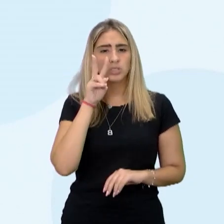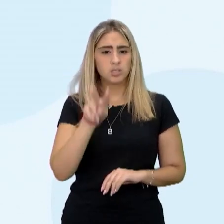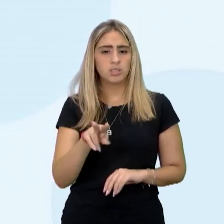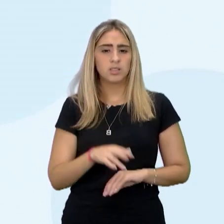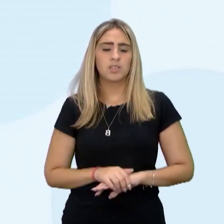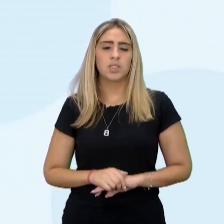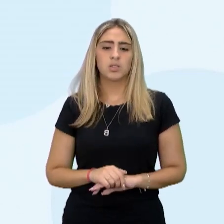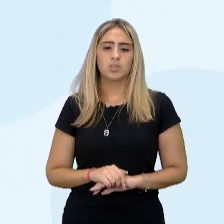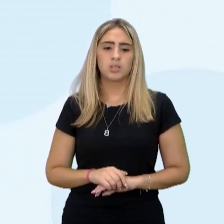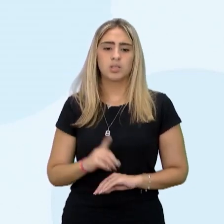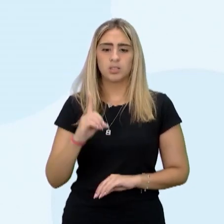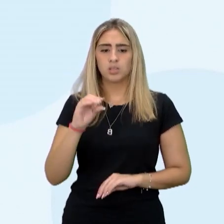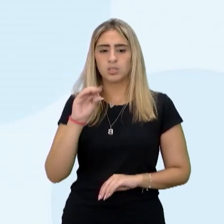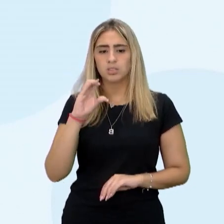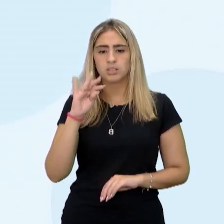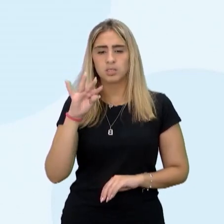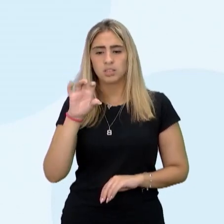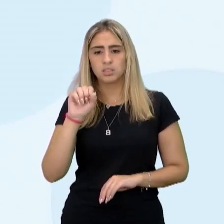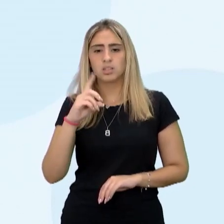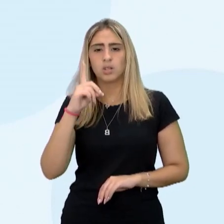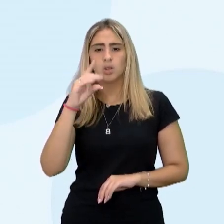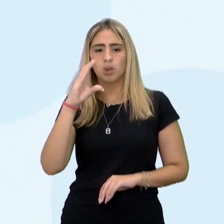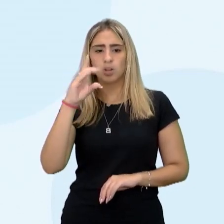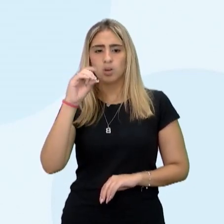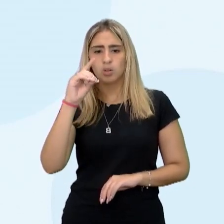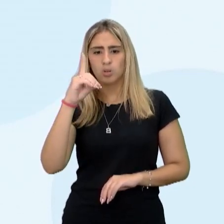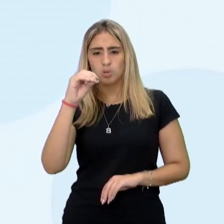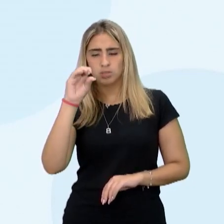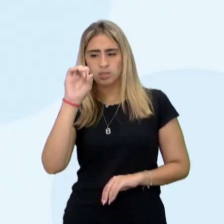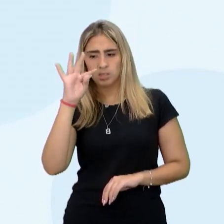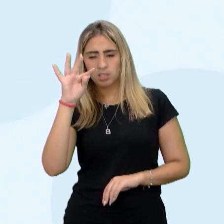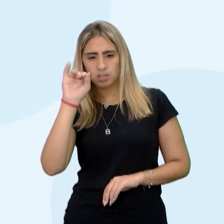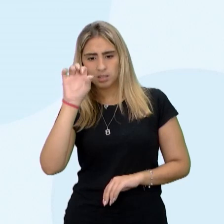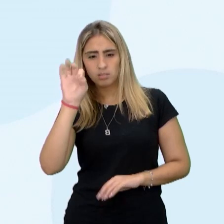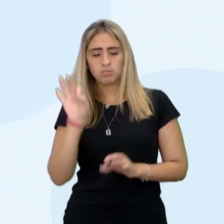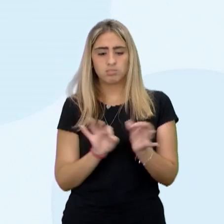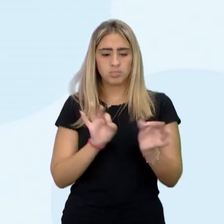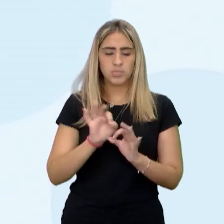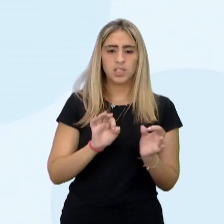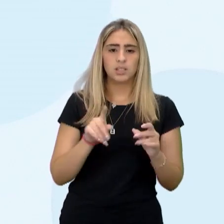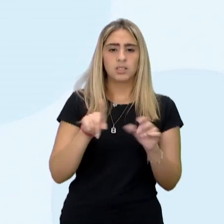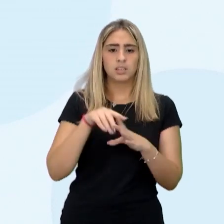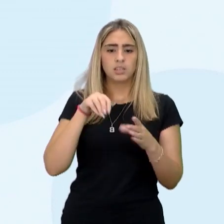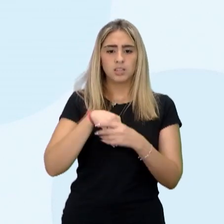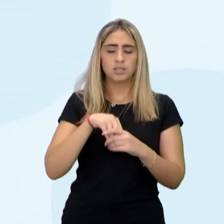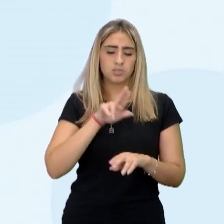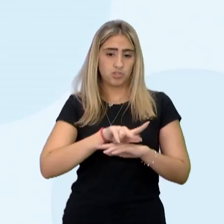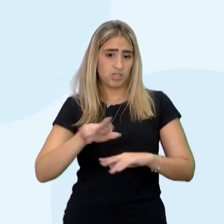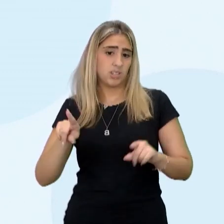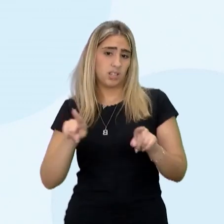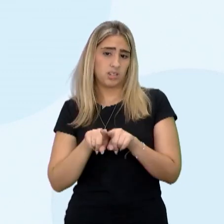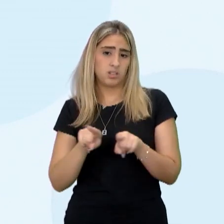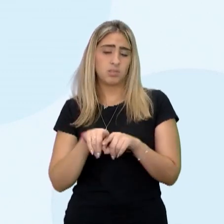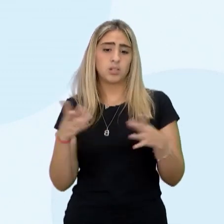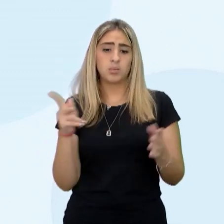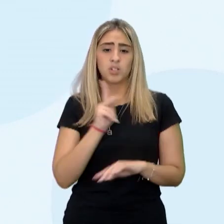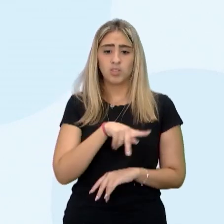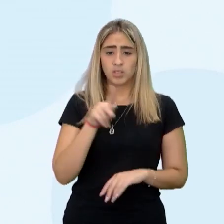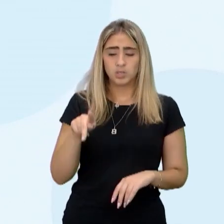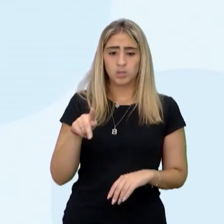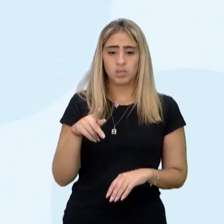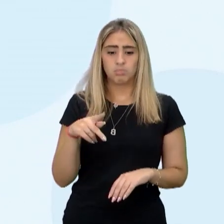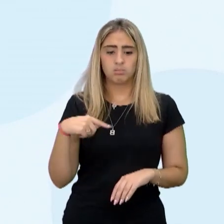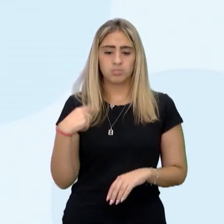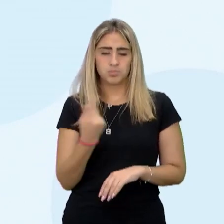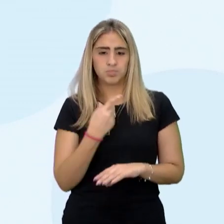alinha com os docentes, mas os docentes, né, eles alinham também com os docentes da parte diversificada. Então, os professores da Base